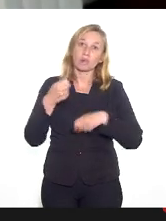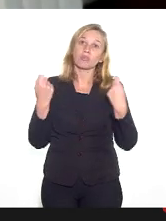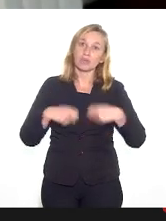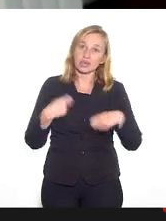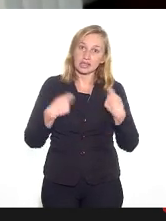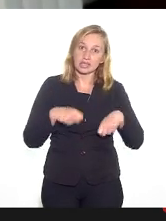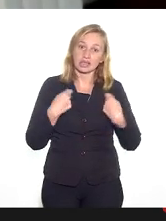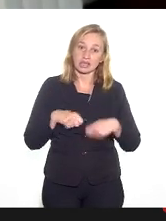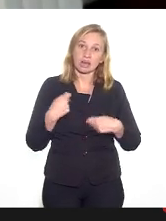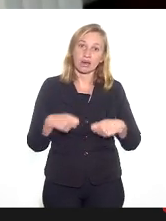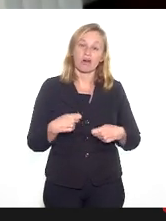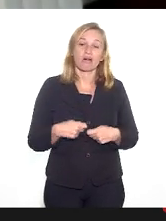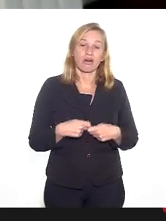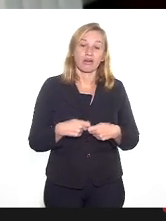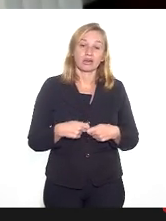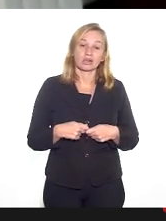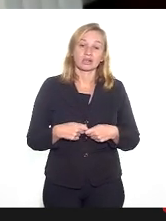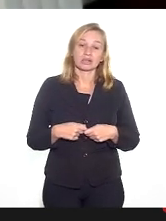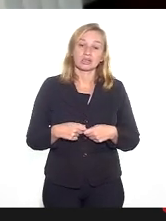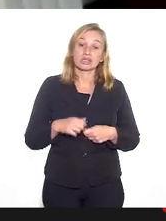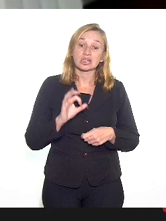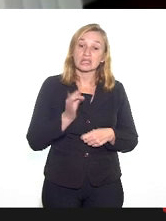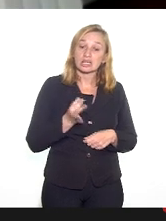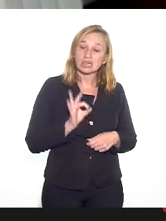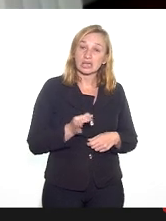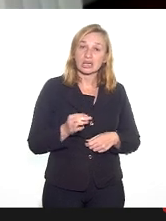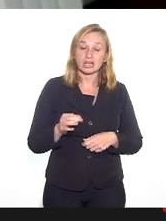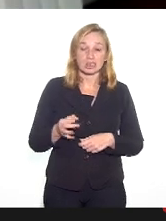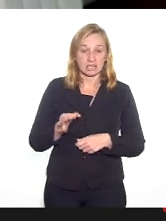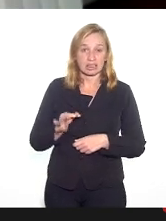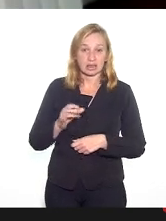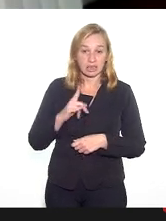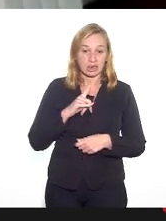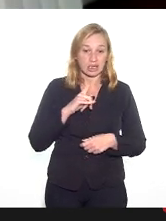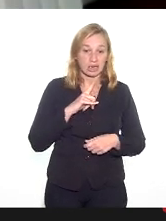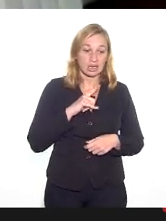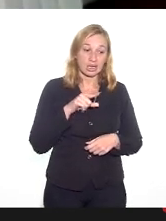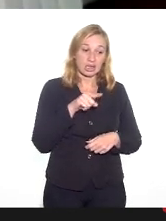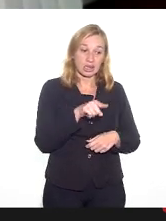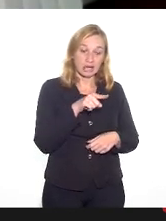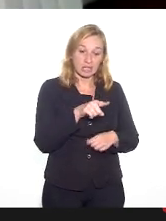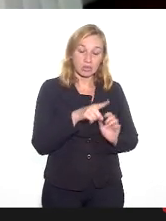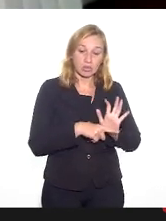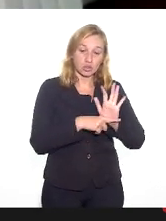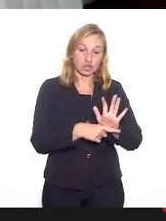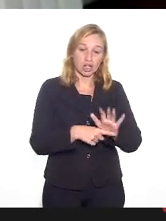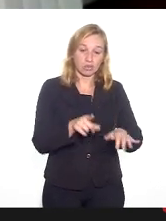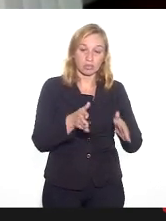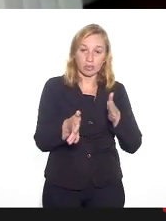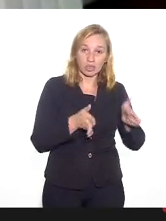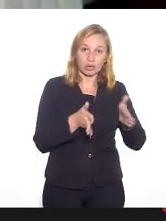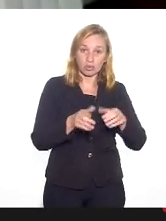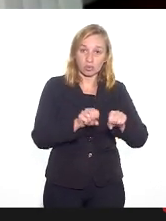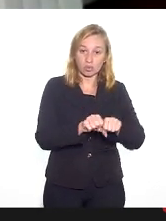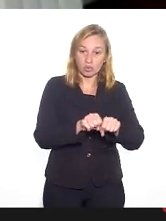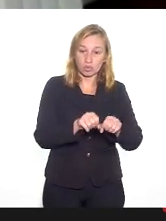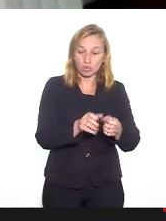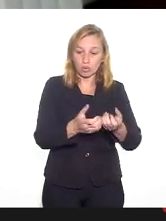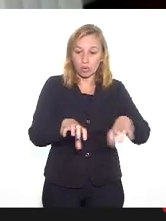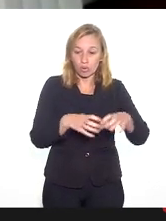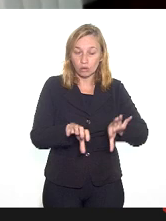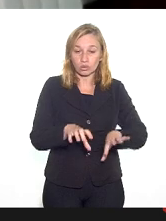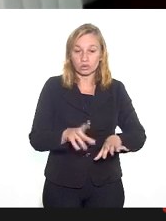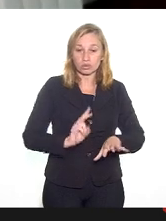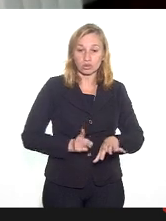uma certa garantia de que aqueles atributos demonstrados durante o concurso sejam